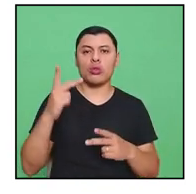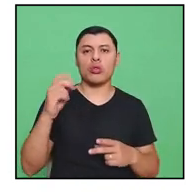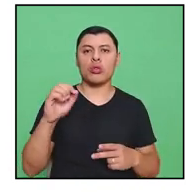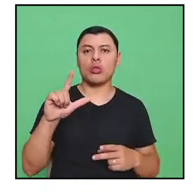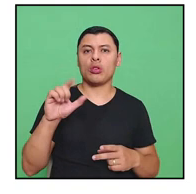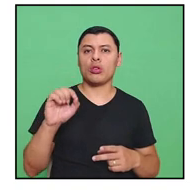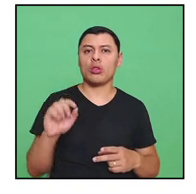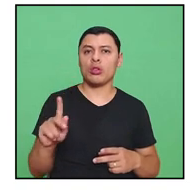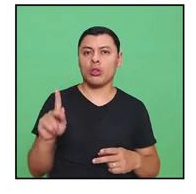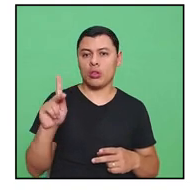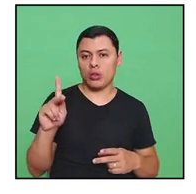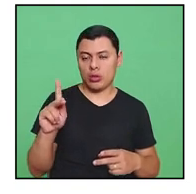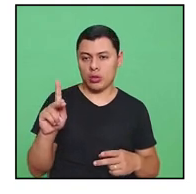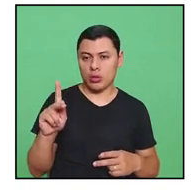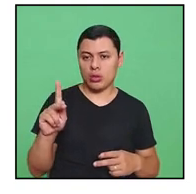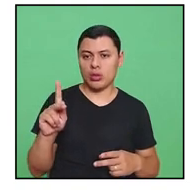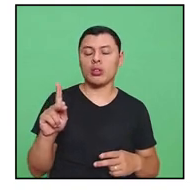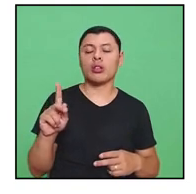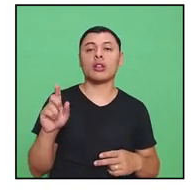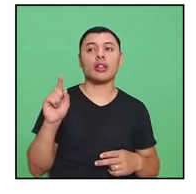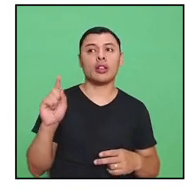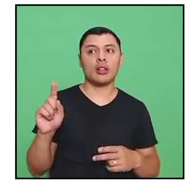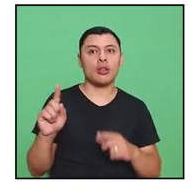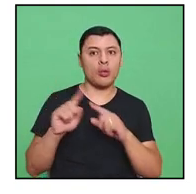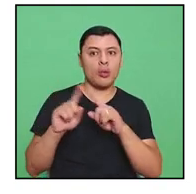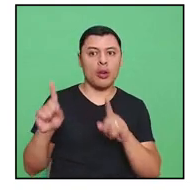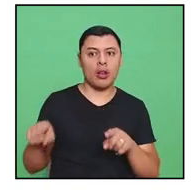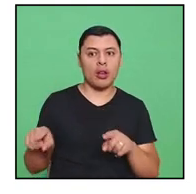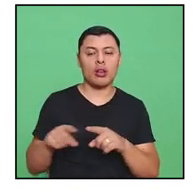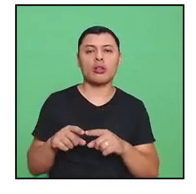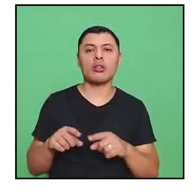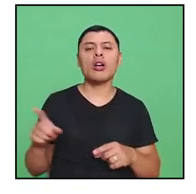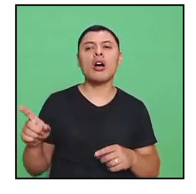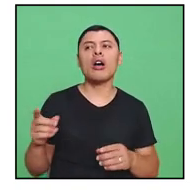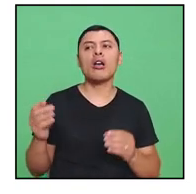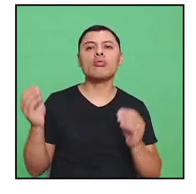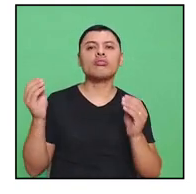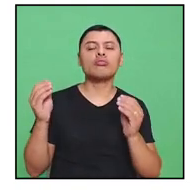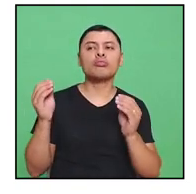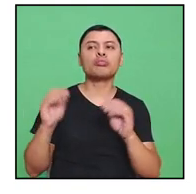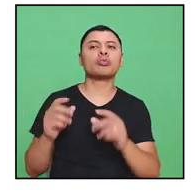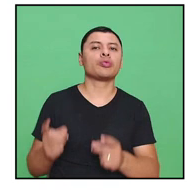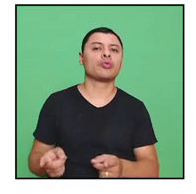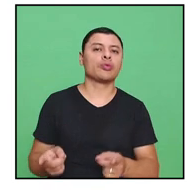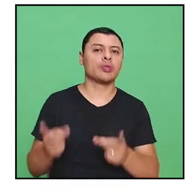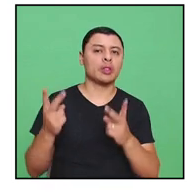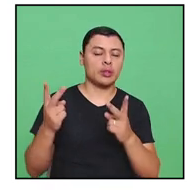engano. É do Pollock. Por conta